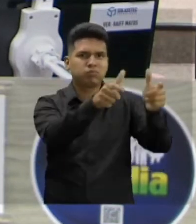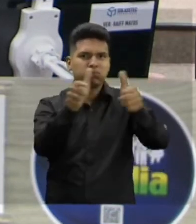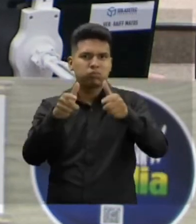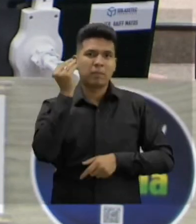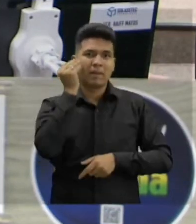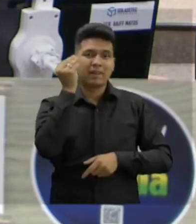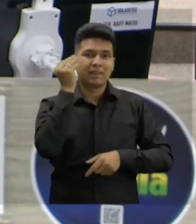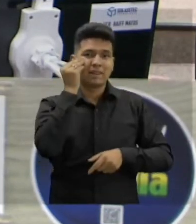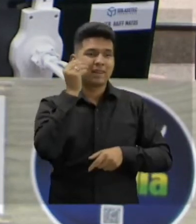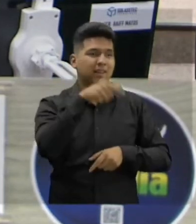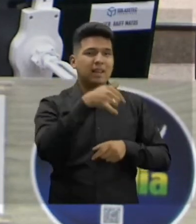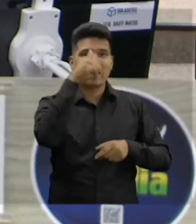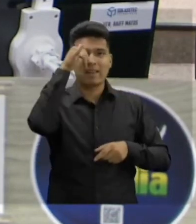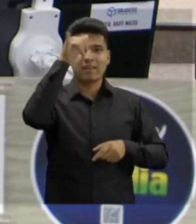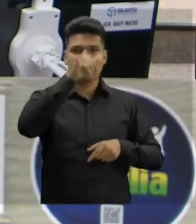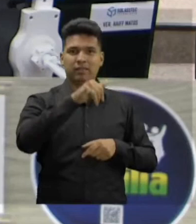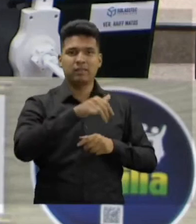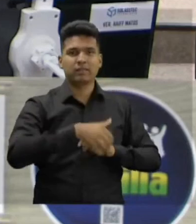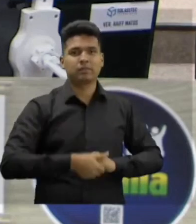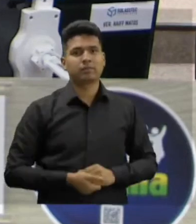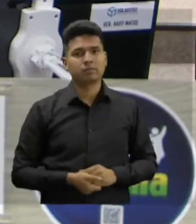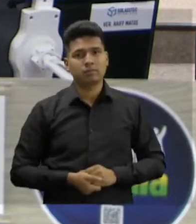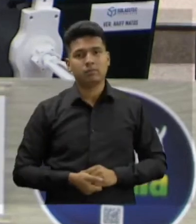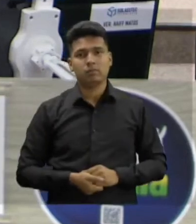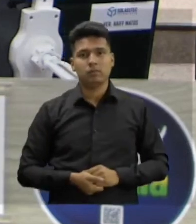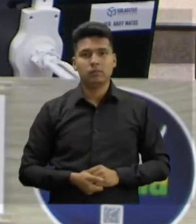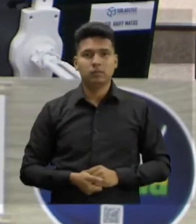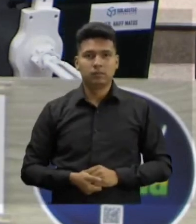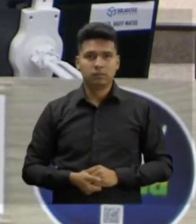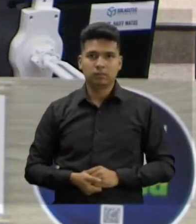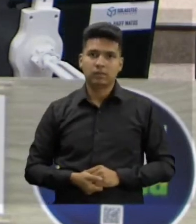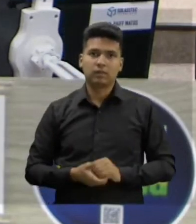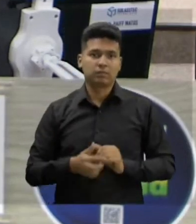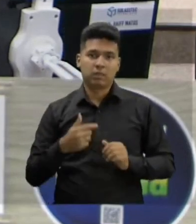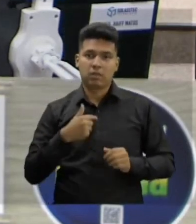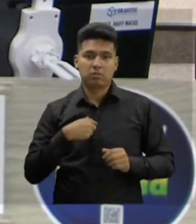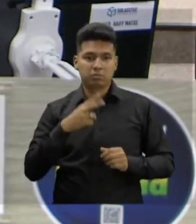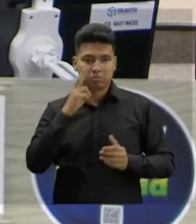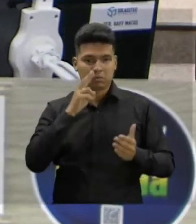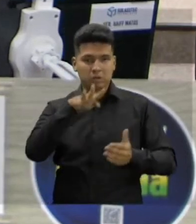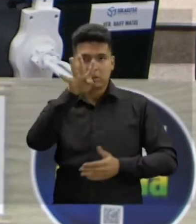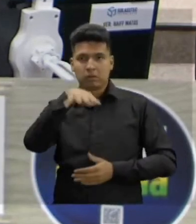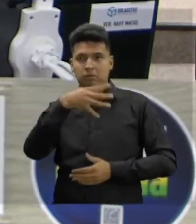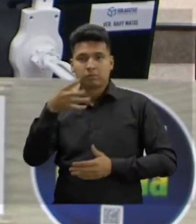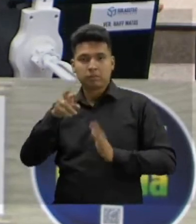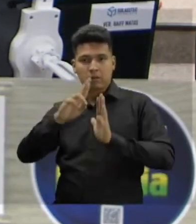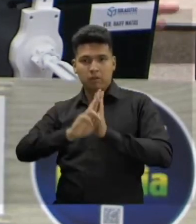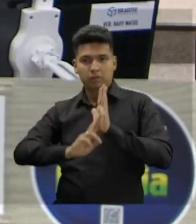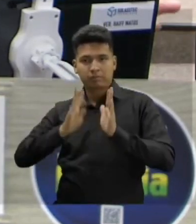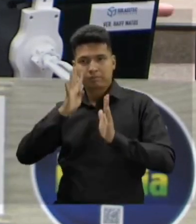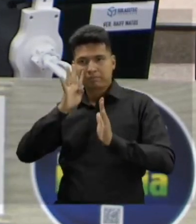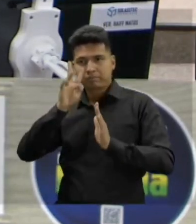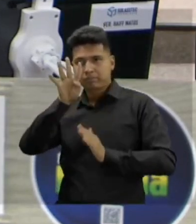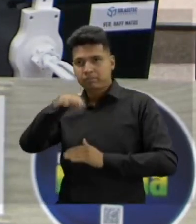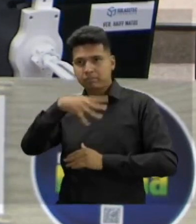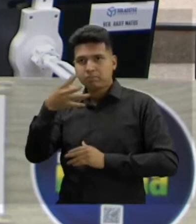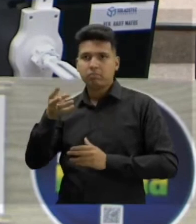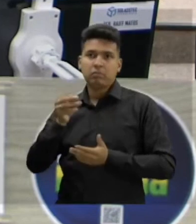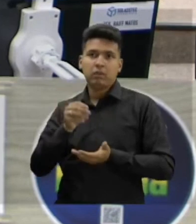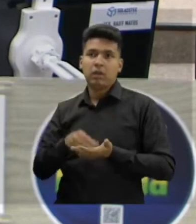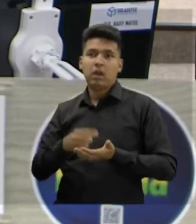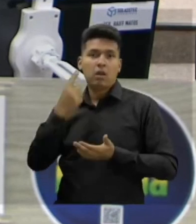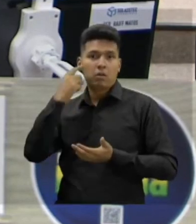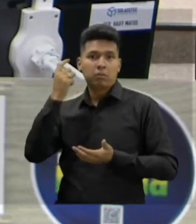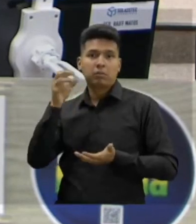combater esse mal. Eu senti falta desse delay aí no relatório do batalhão da Polícia Ambiental do Estado